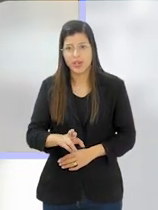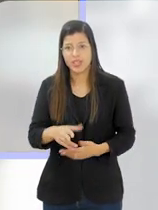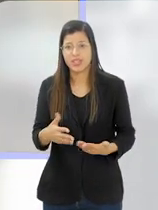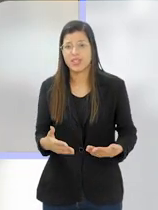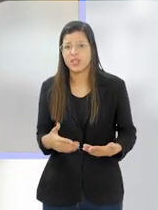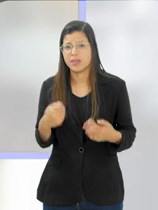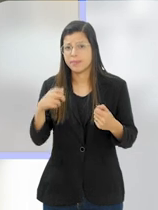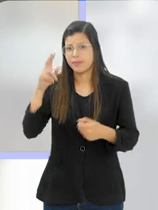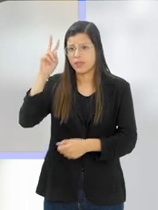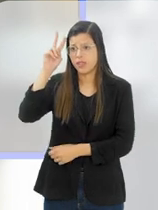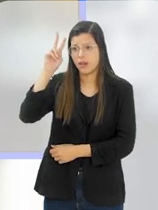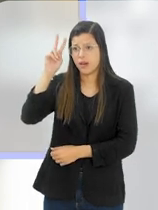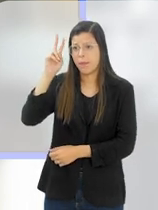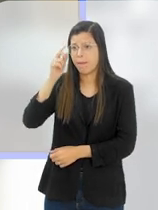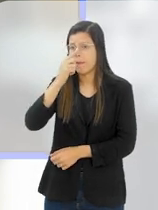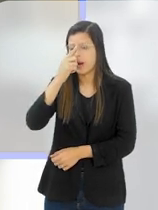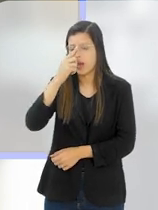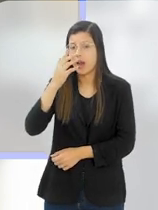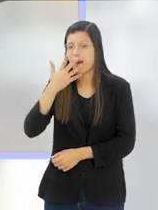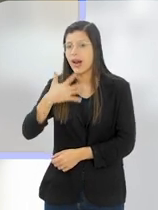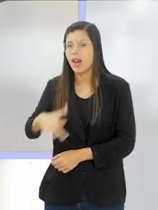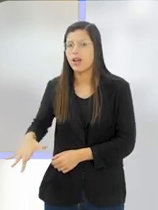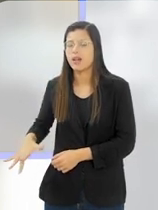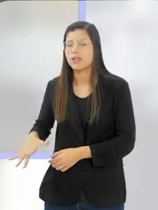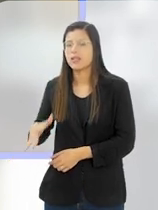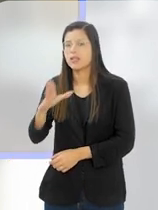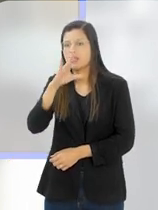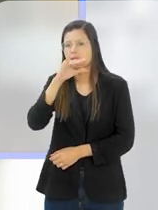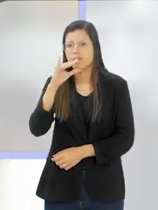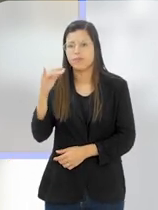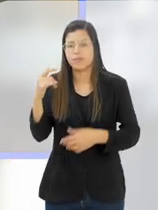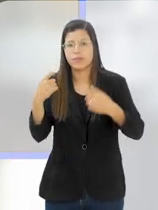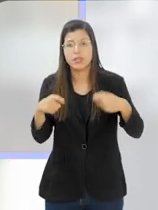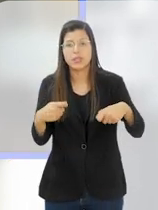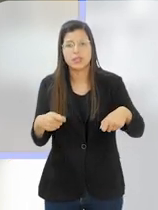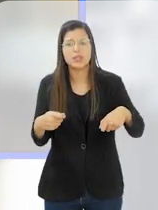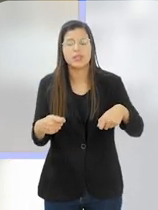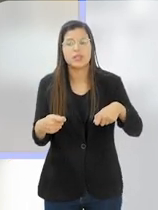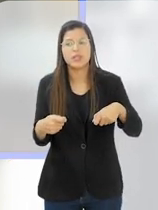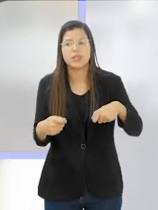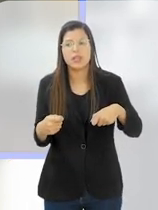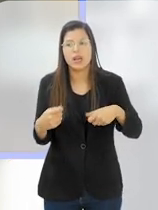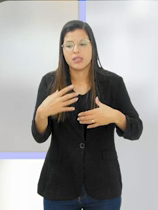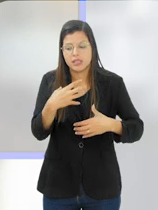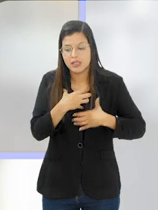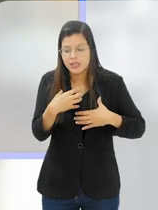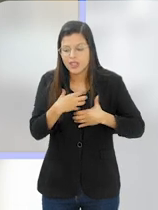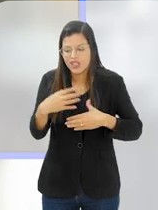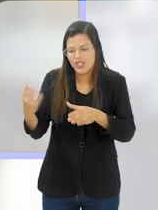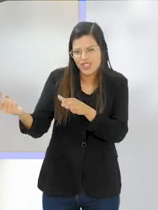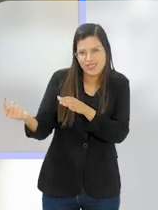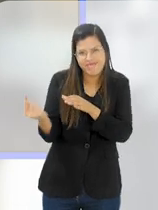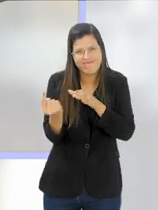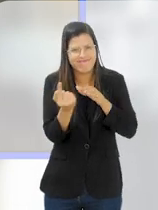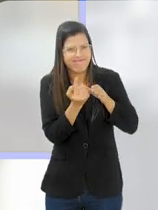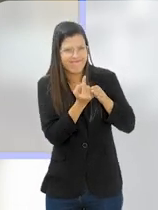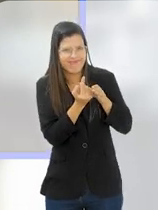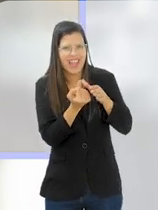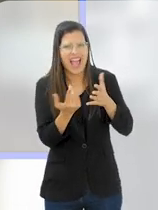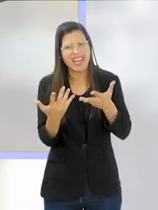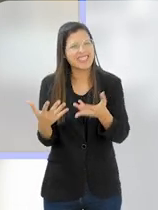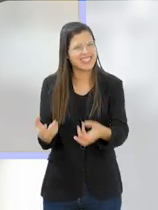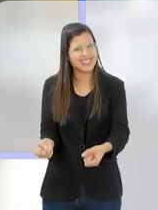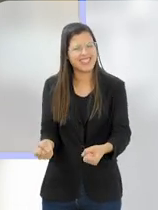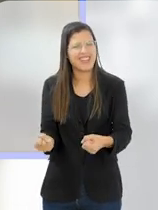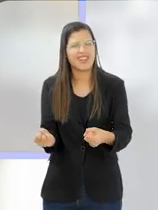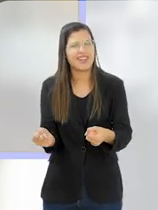exatamente isso. Para uma criança e para um adolescente, ela precisa de muito pertencimento, sensação de ser aceita por